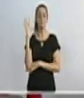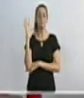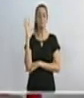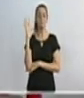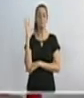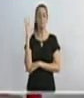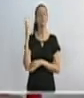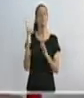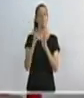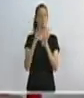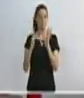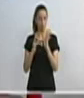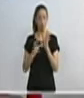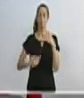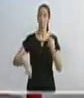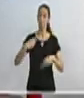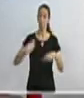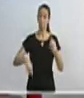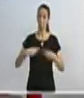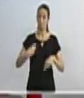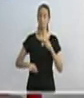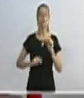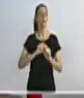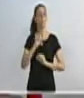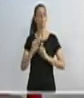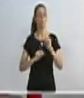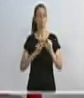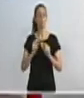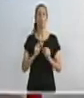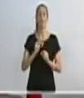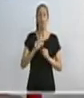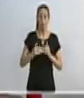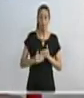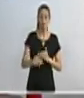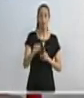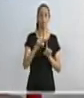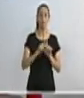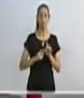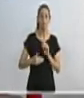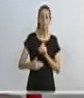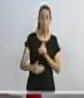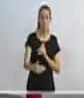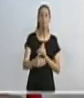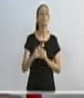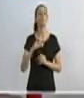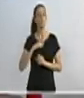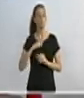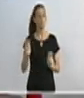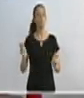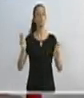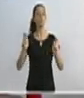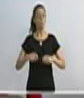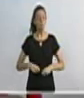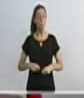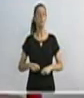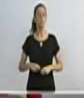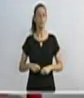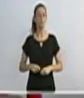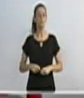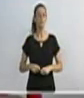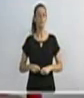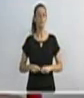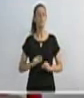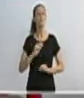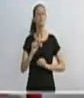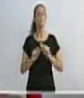em pauta, em discussão, que há, para os próximos meses, a possibilidade da